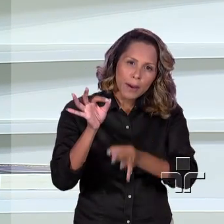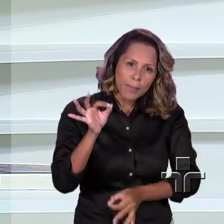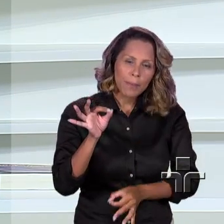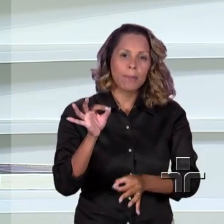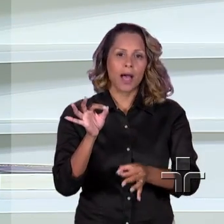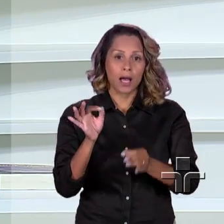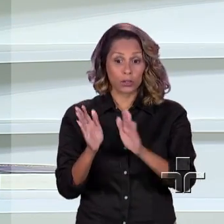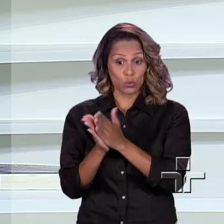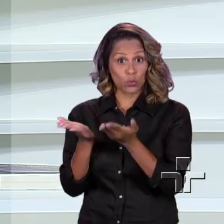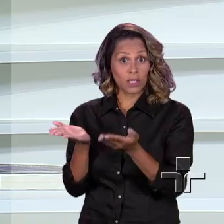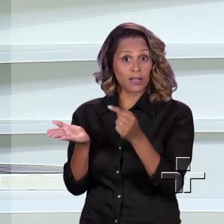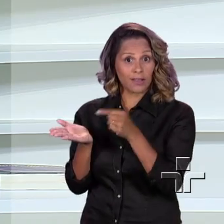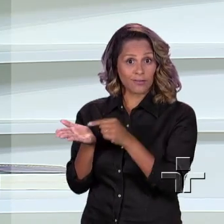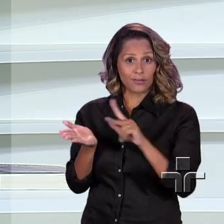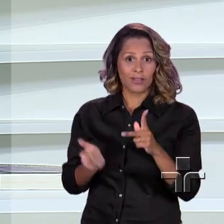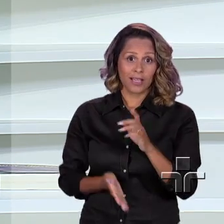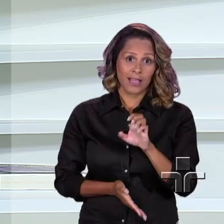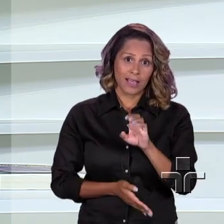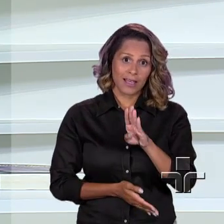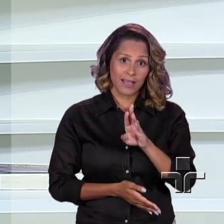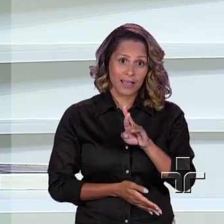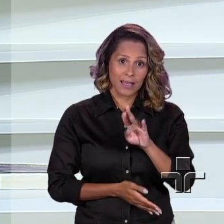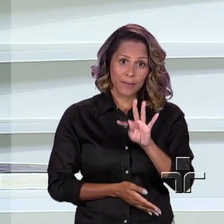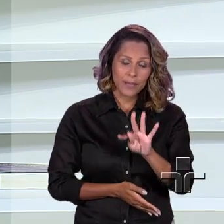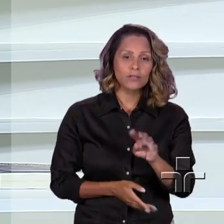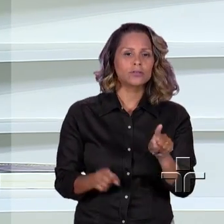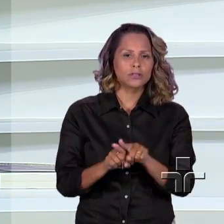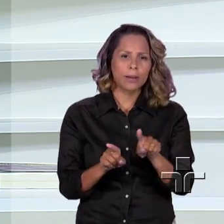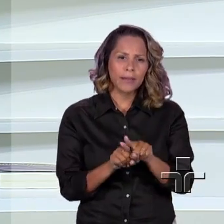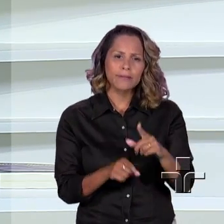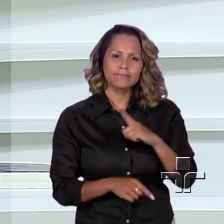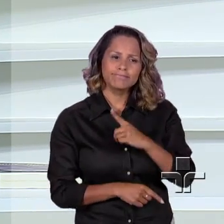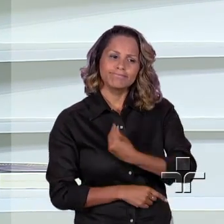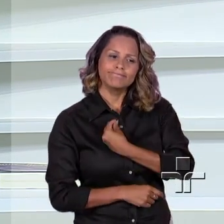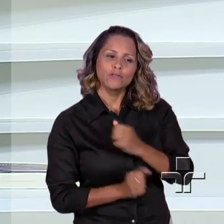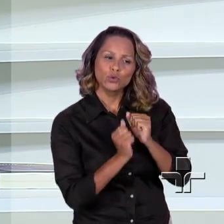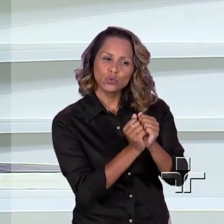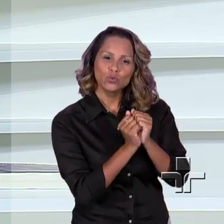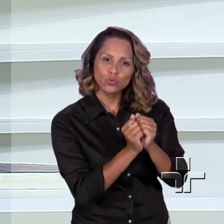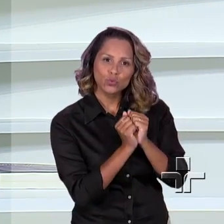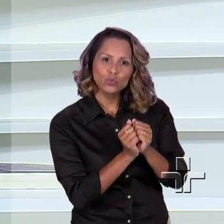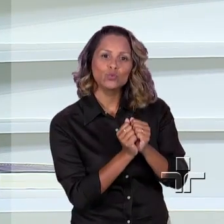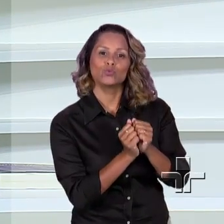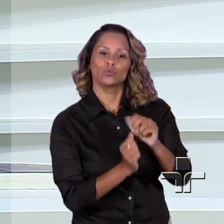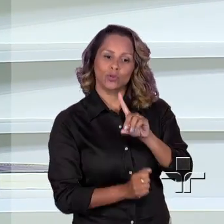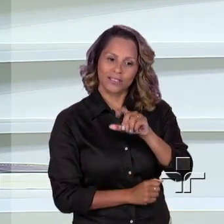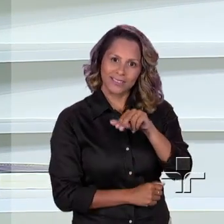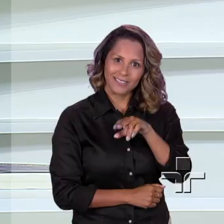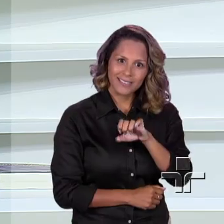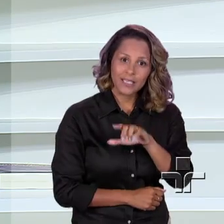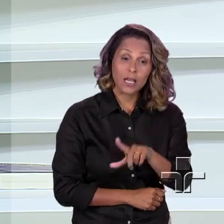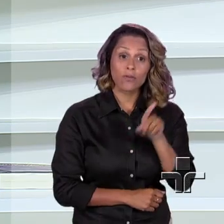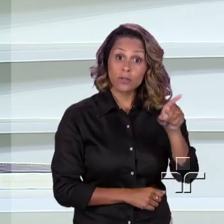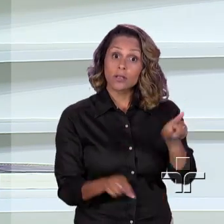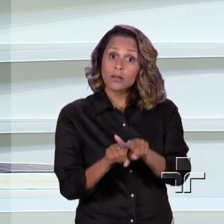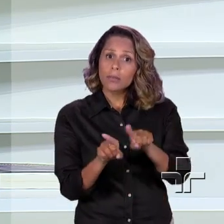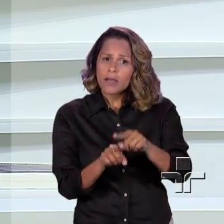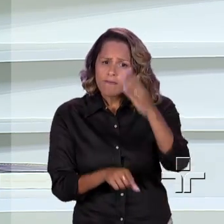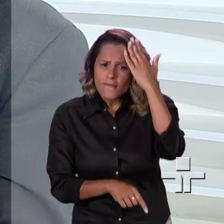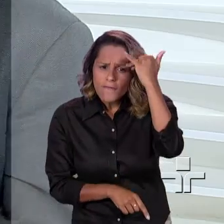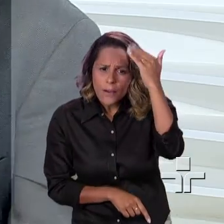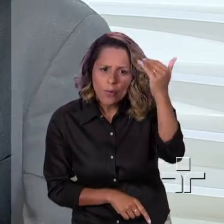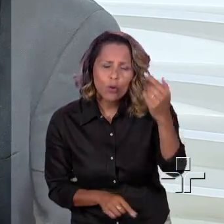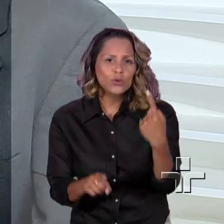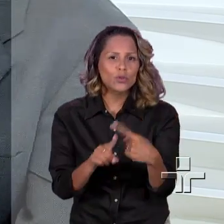Daniel, conviveu muito com o seu biografado e também você acabou ficando muito famoso, você ficou